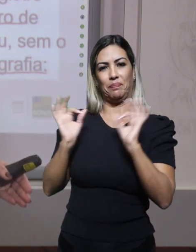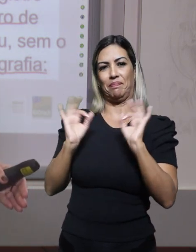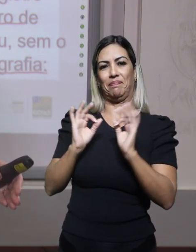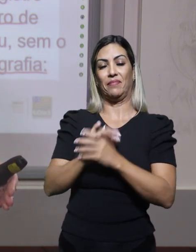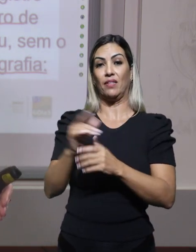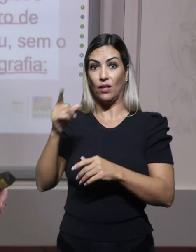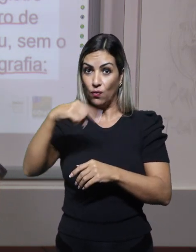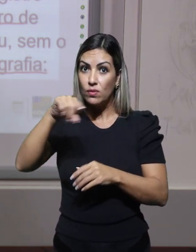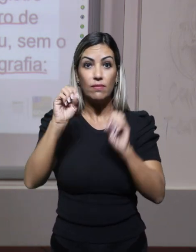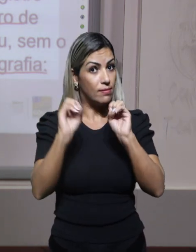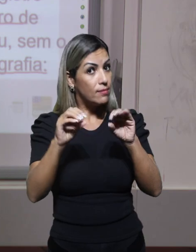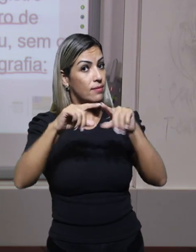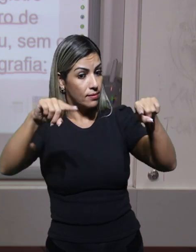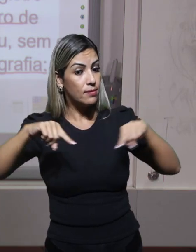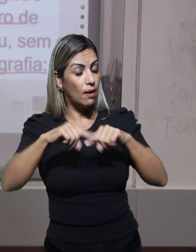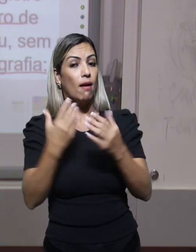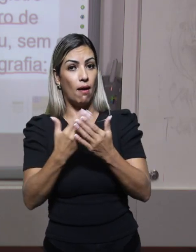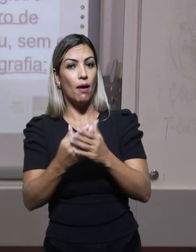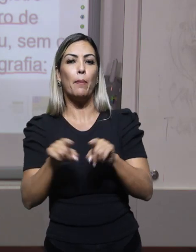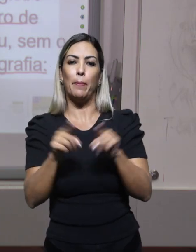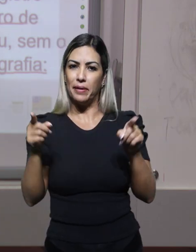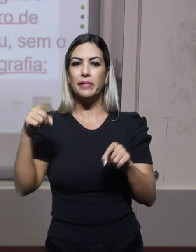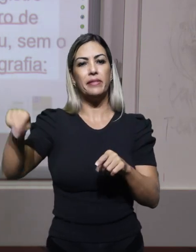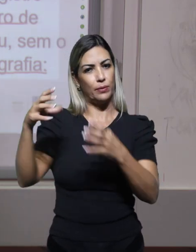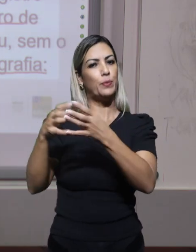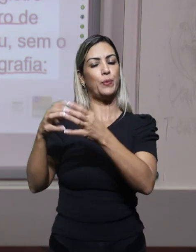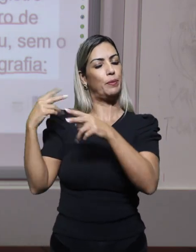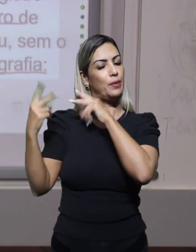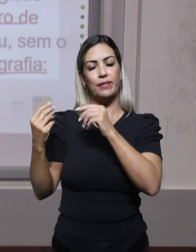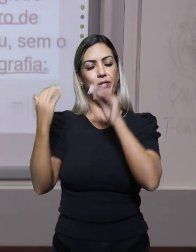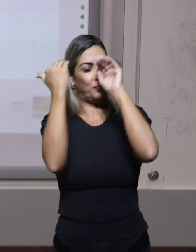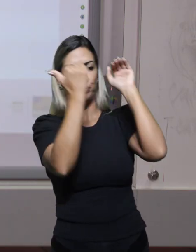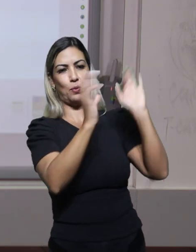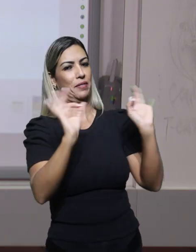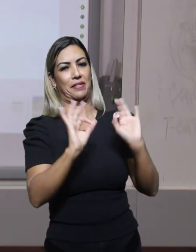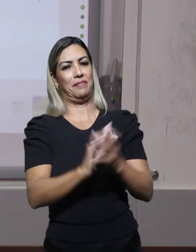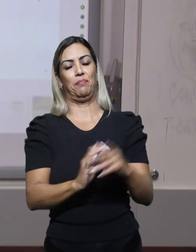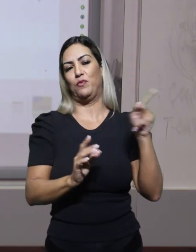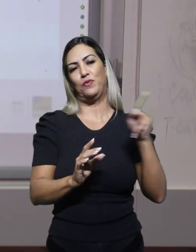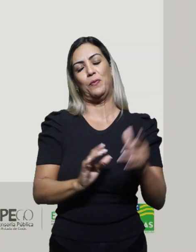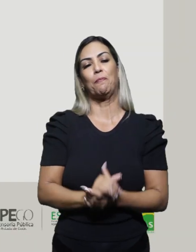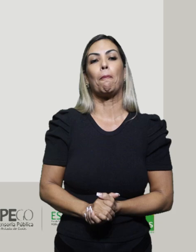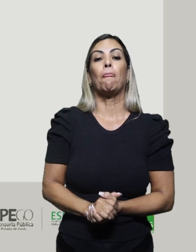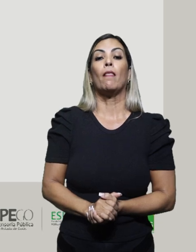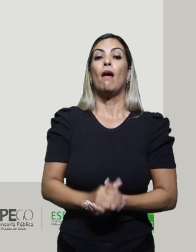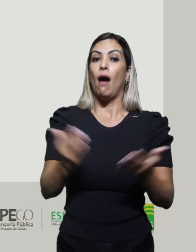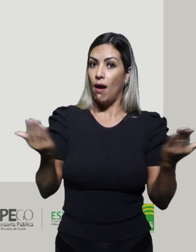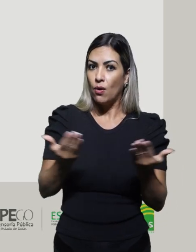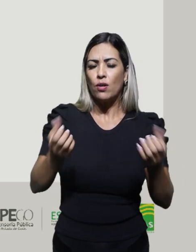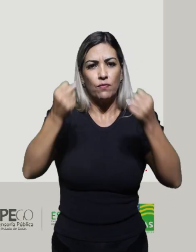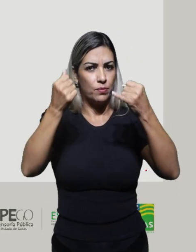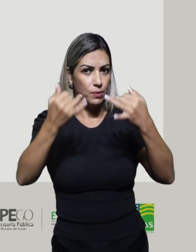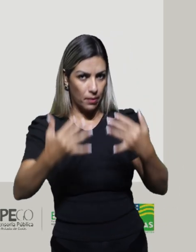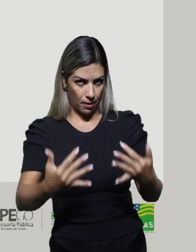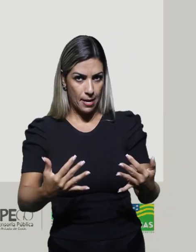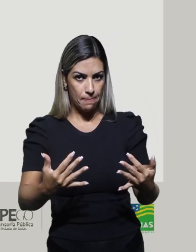obedecerem. Vocês vão ensinar nas salas de aula, mas eles provavelmente não vão obedecer. Bom, nós agora